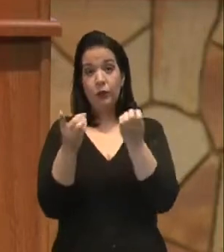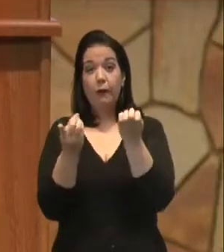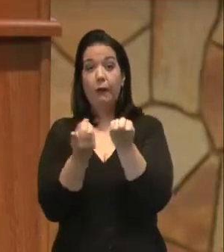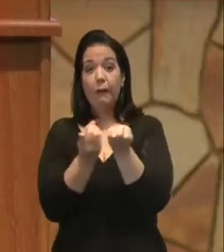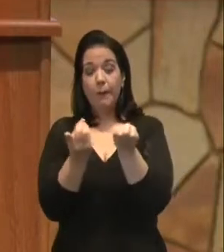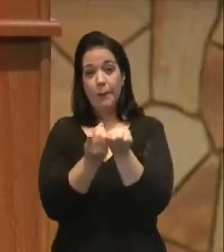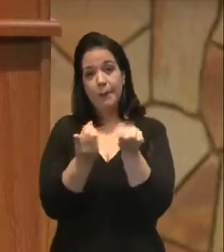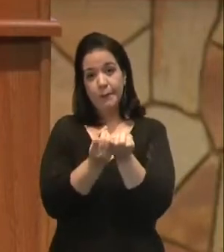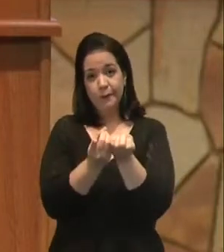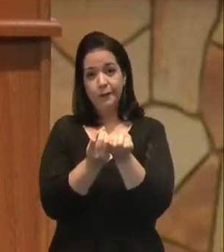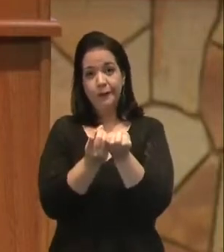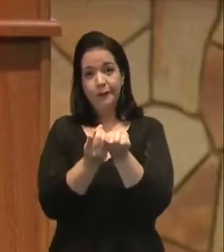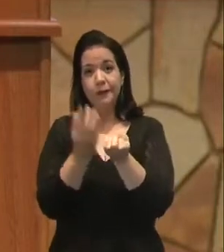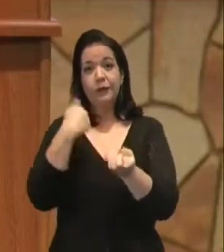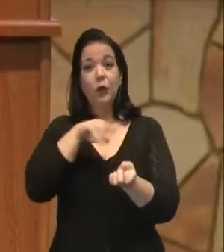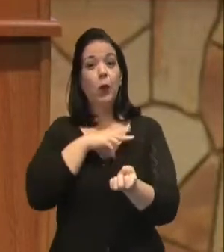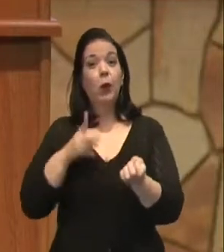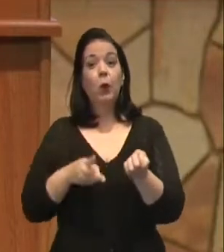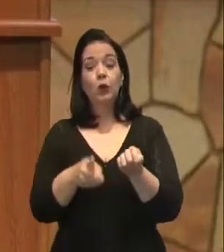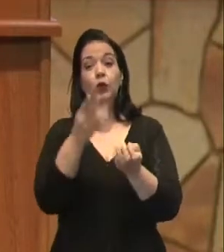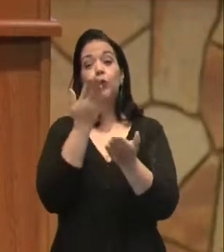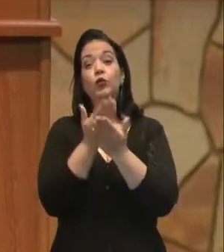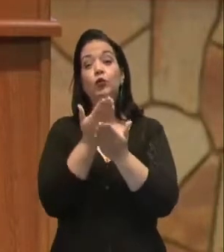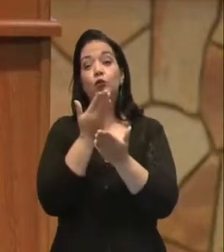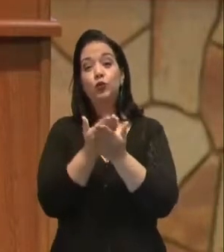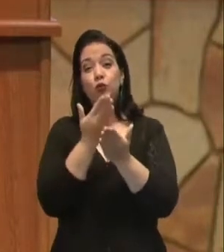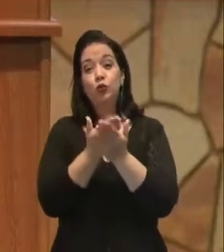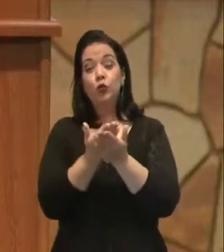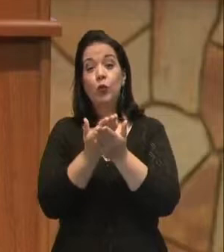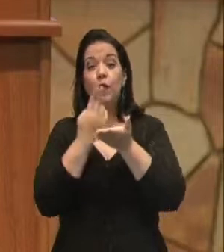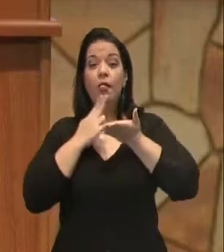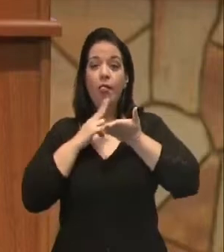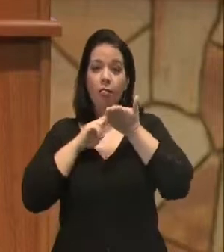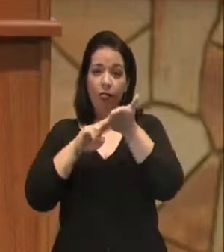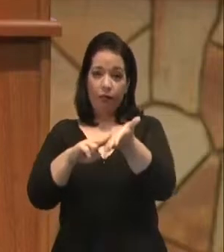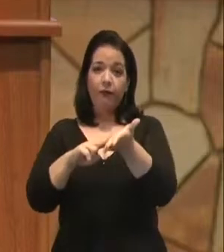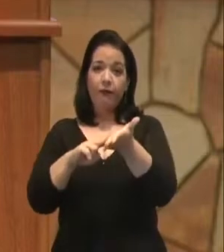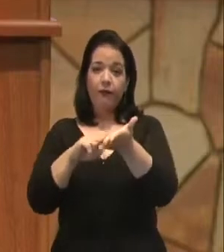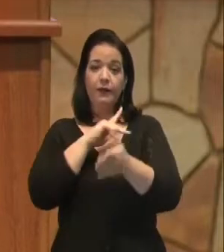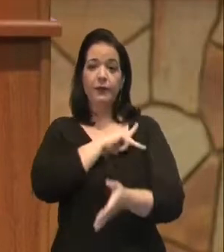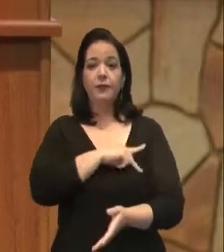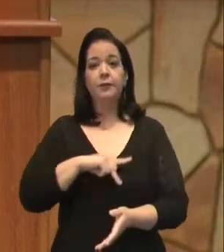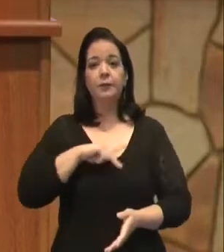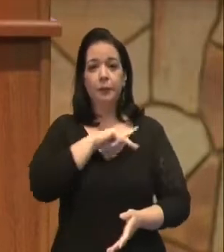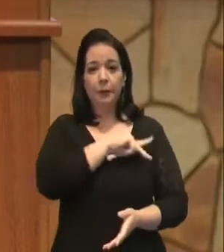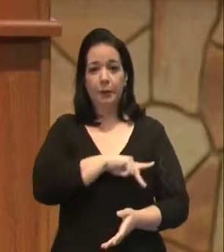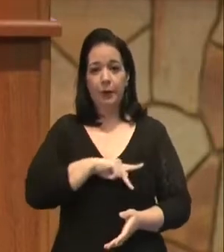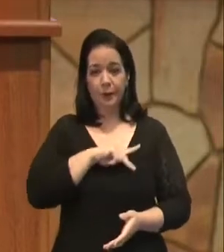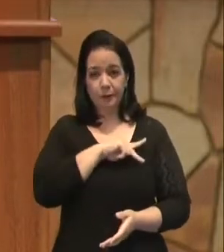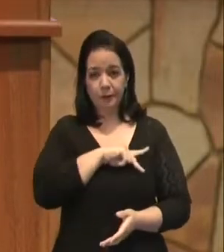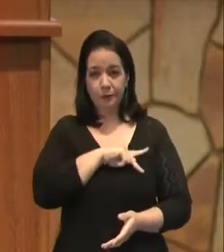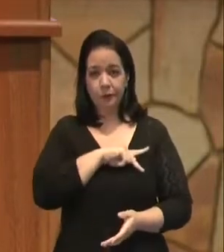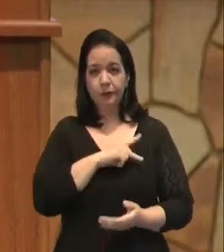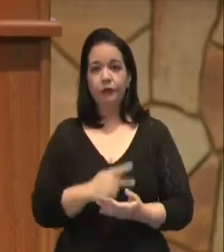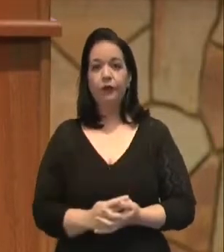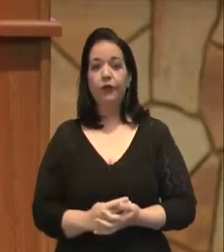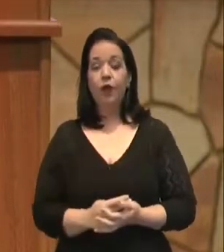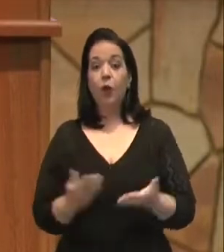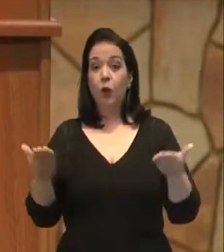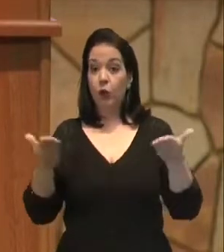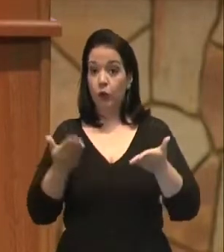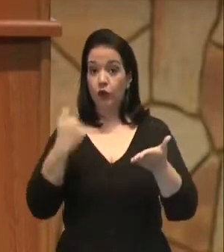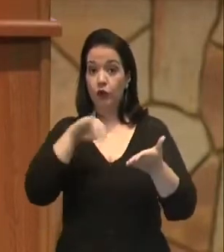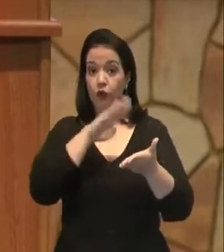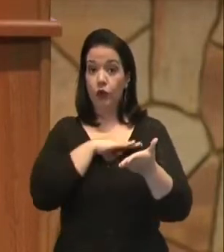continuidade nessa manhã ao nosso estudo nas cartas de Paulo. Hoje veremos juntos o início